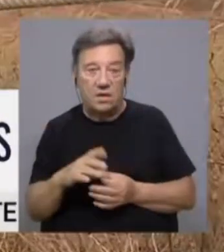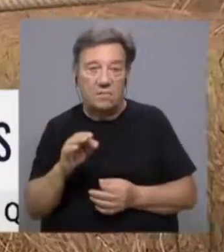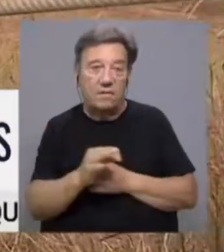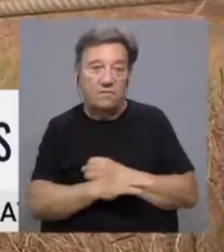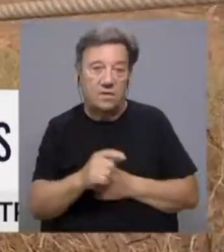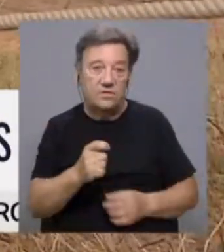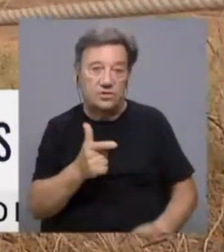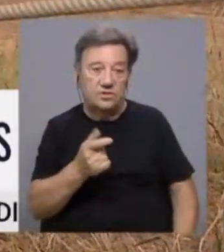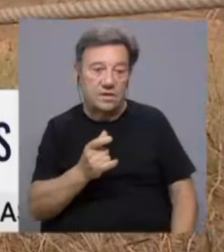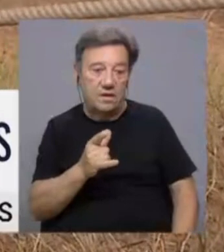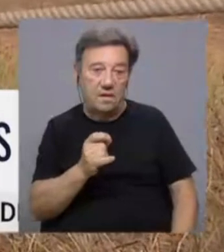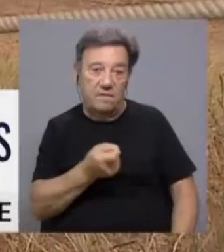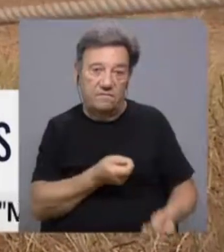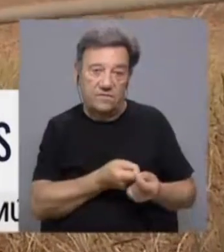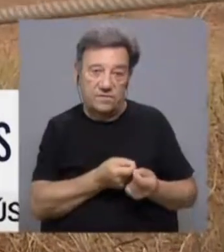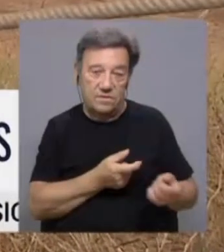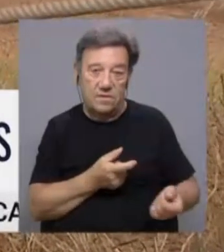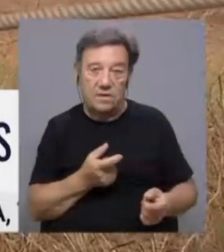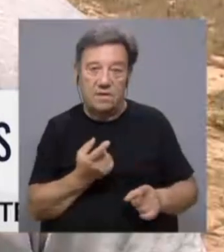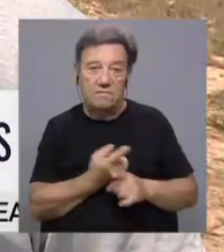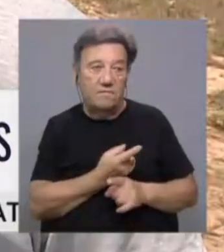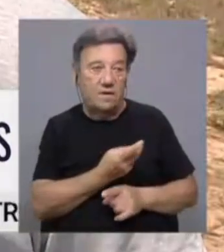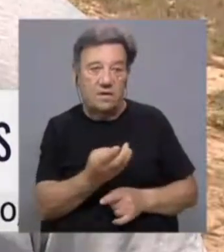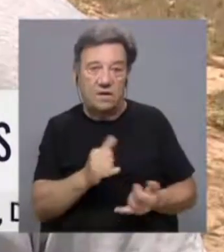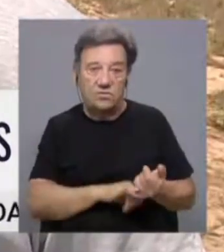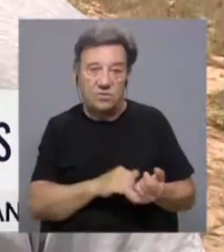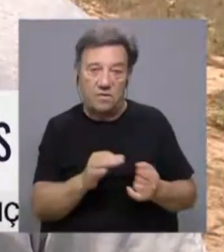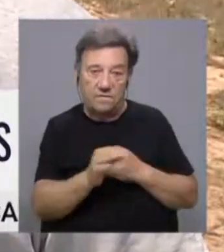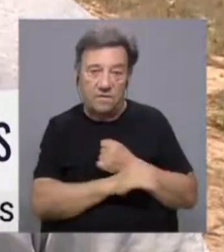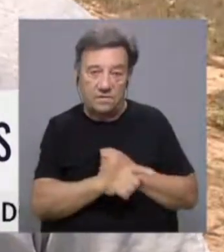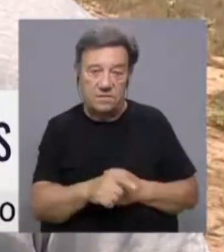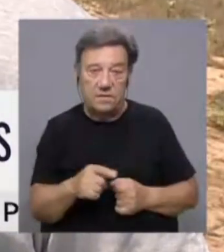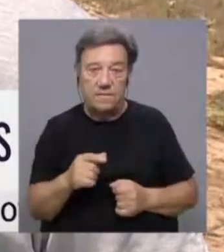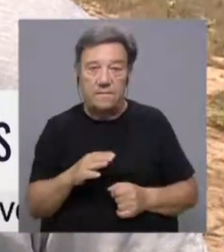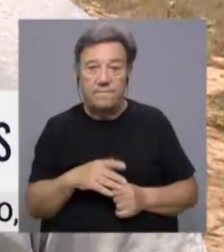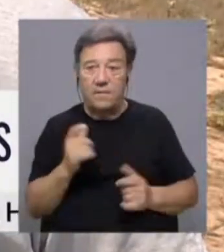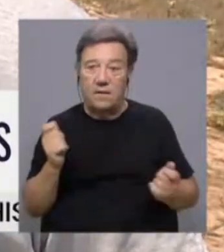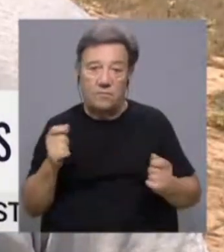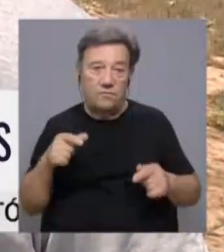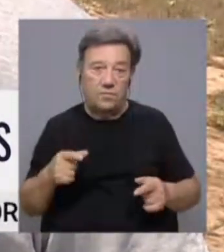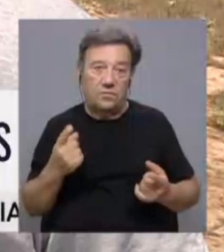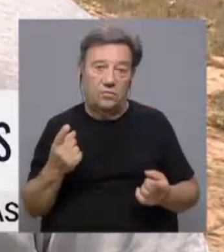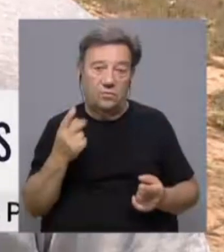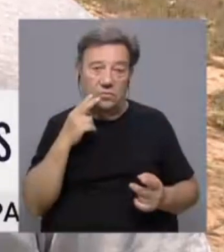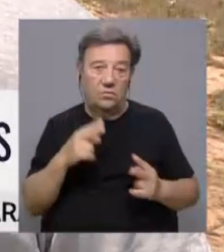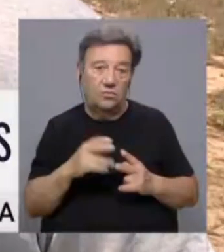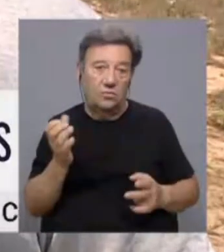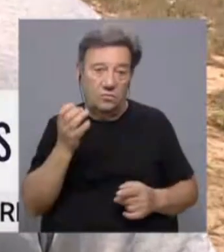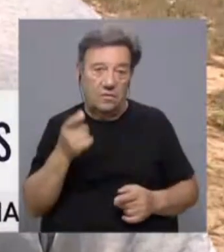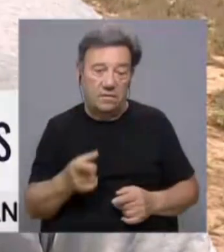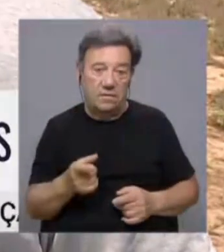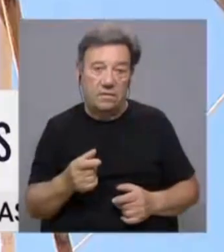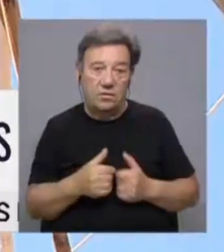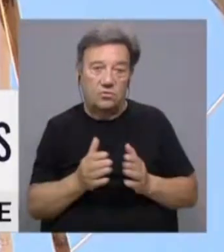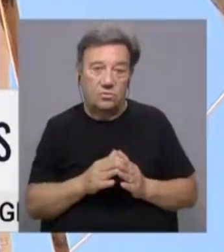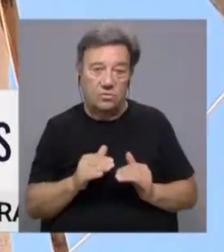da Estela, que é aqui vizinha, as várias associações das freguesias, e promovemos aqui um evento cultural a